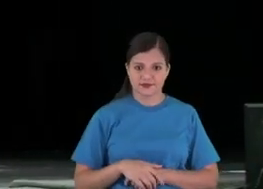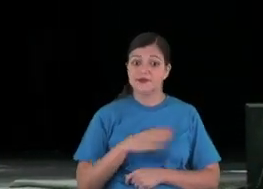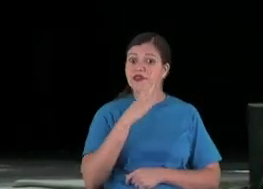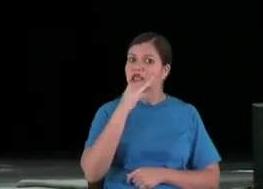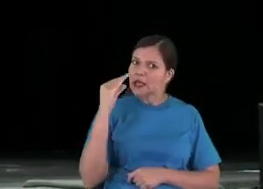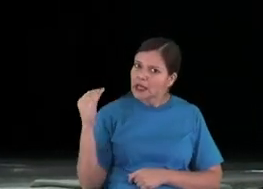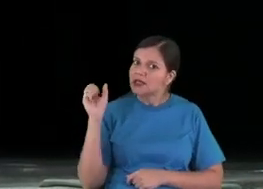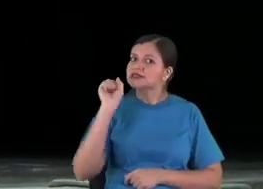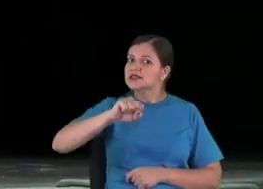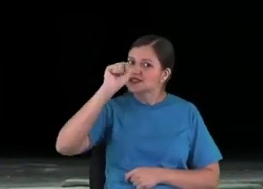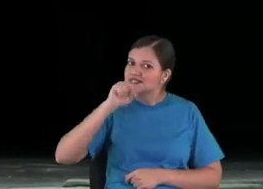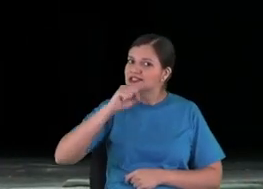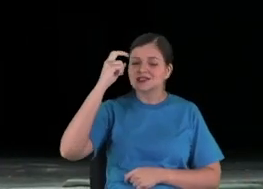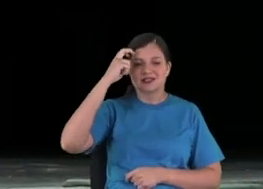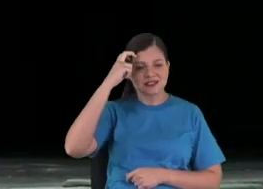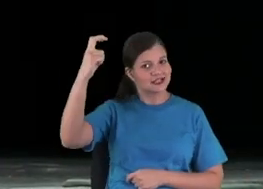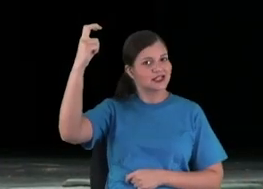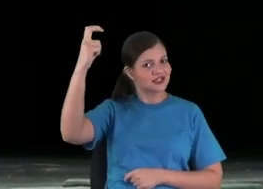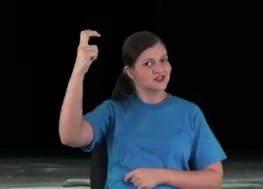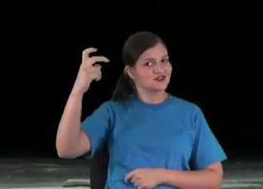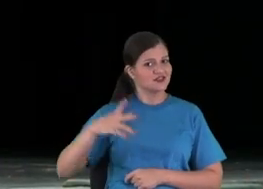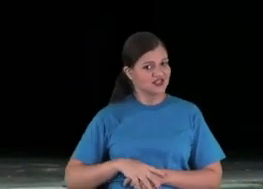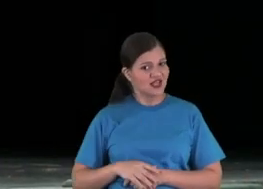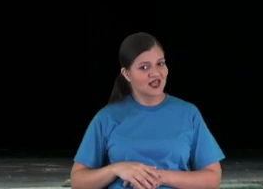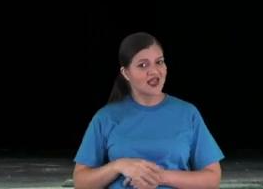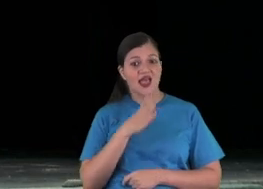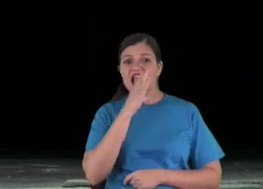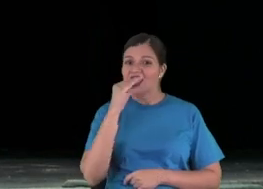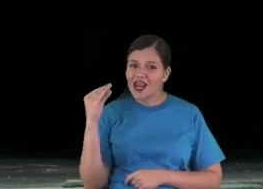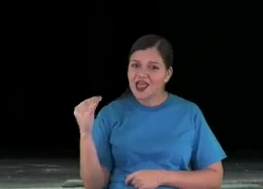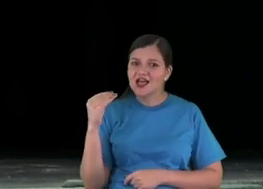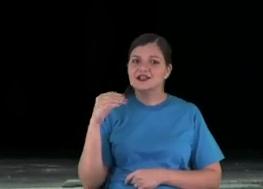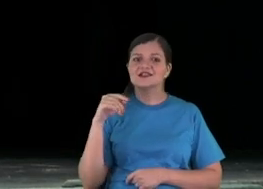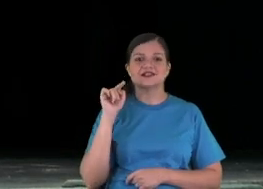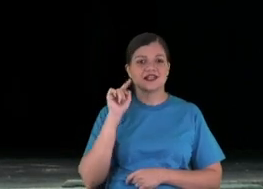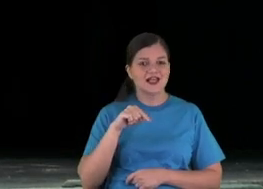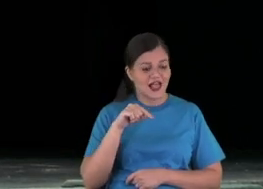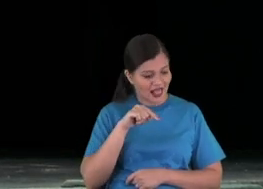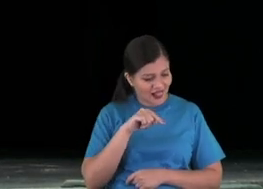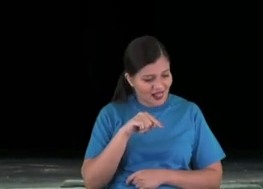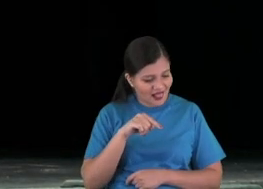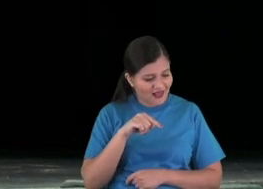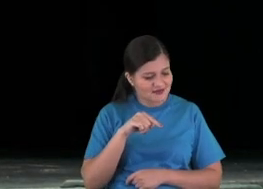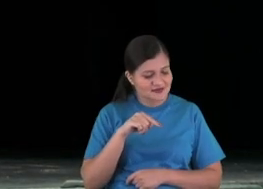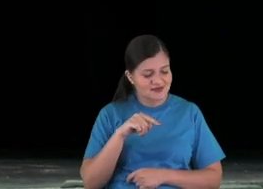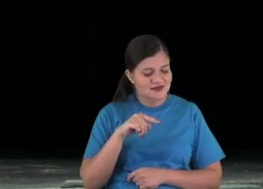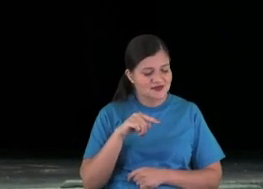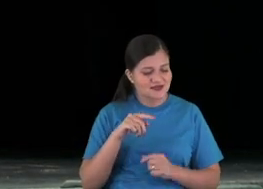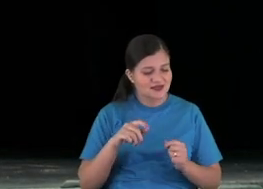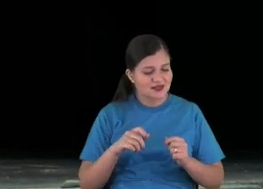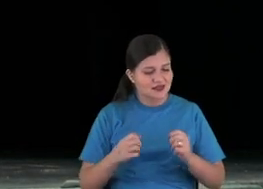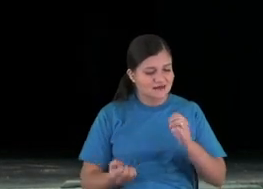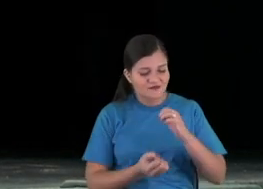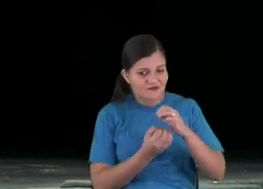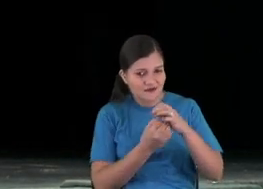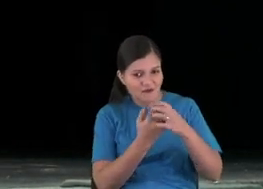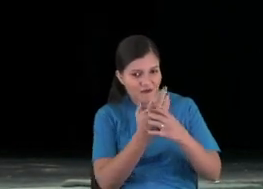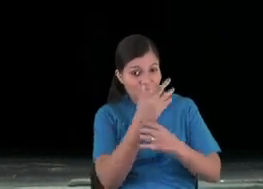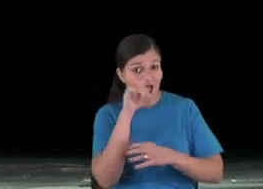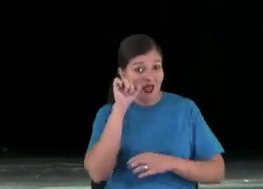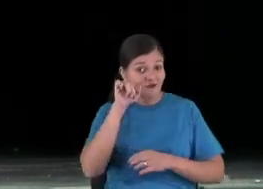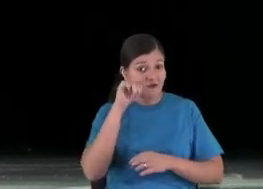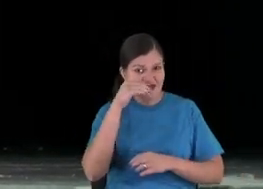Crianças são muito inteligentes. Elas são o que você faz delas. É você que